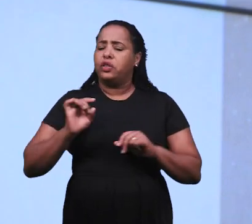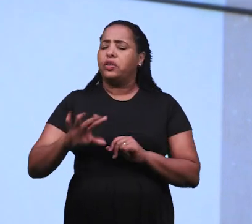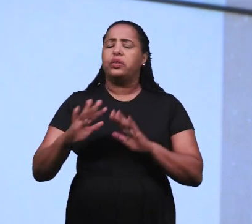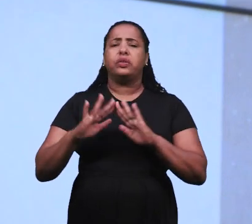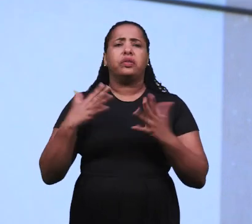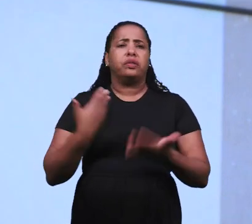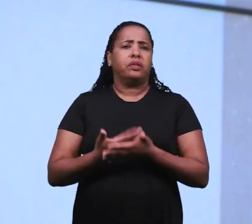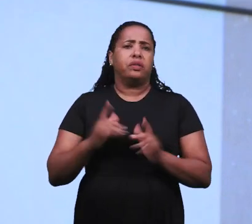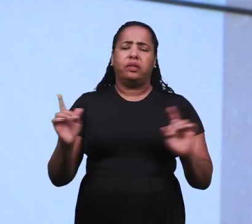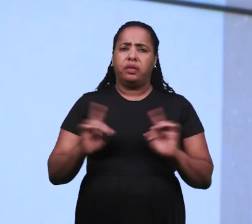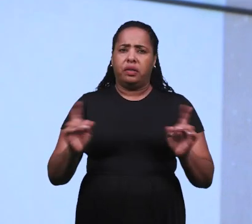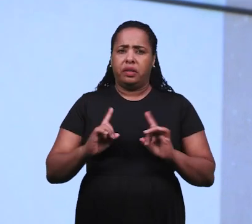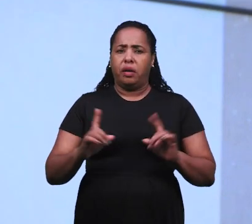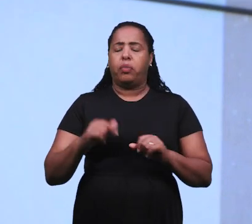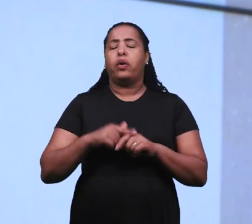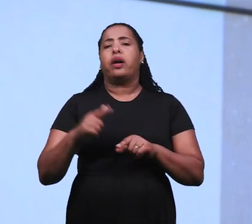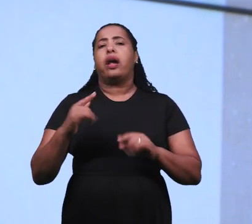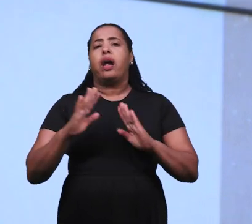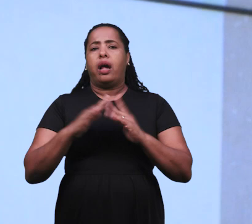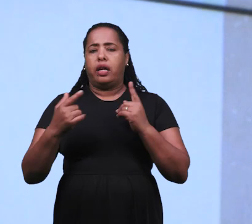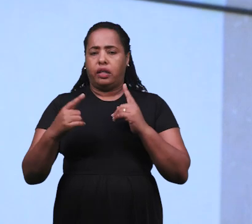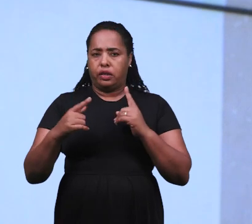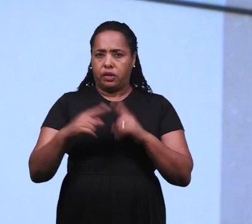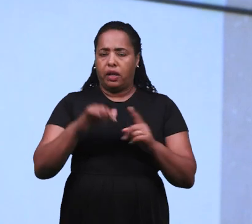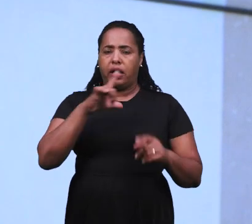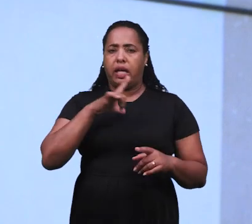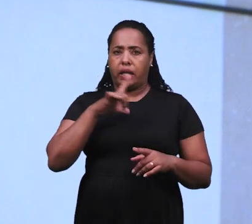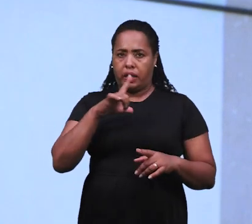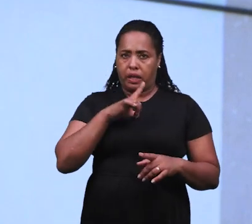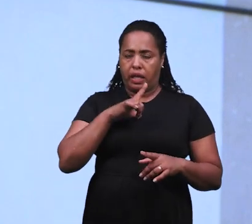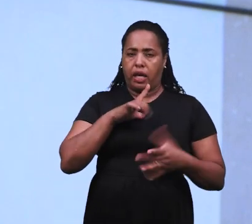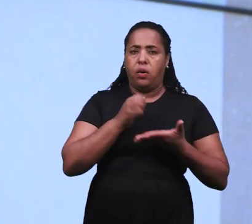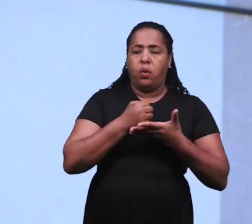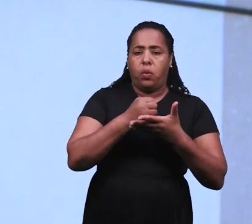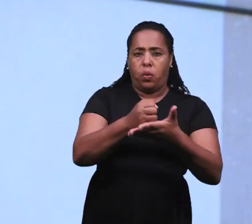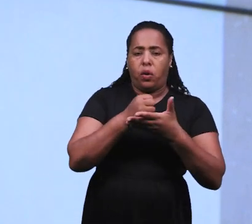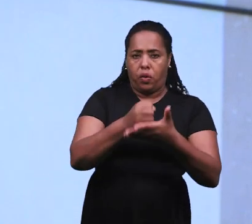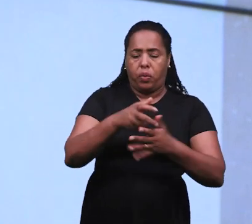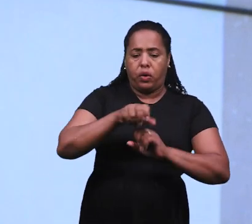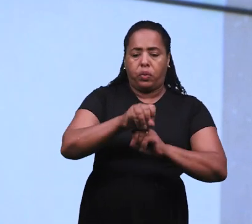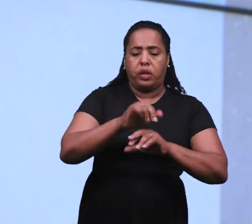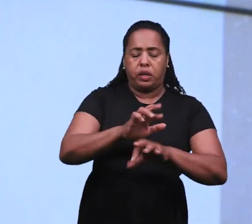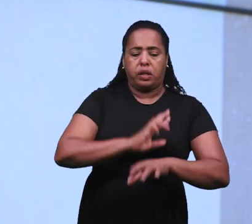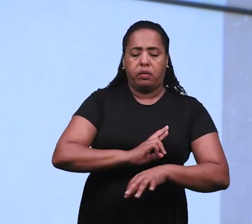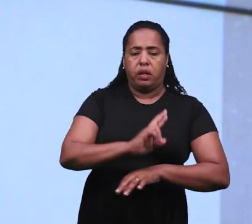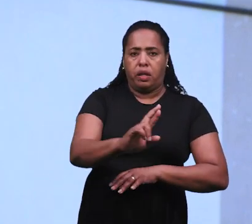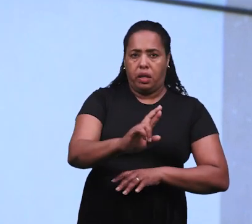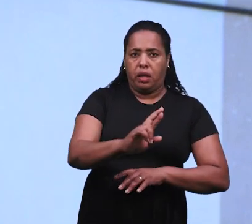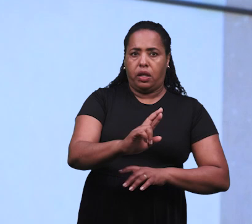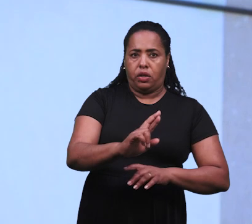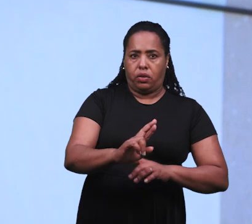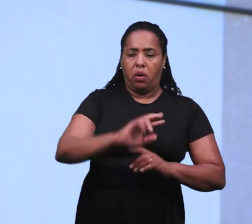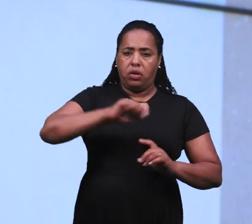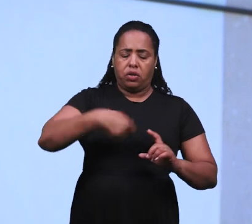si, né, porque a escola confessional ela impõe ali limites, Certo. né, que são limites